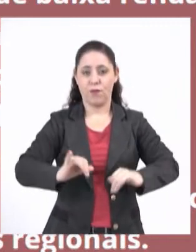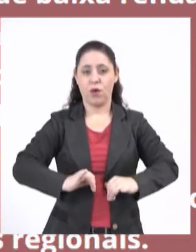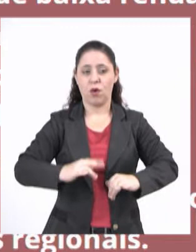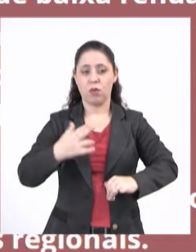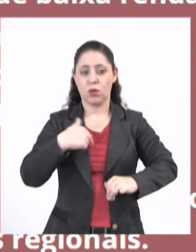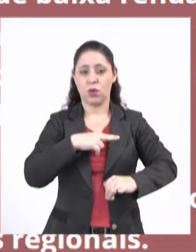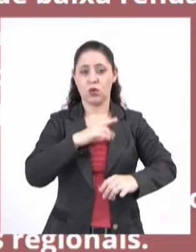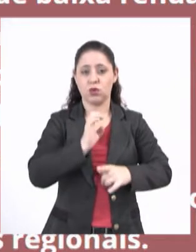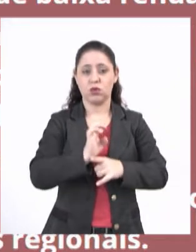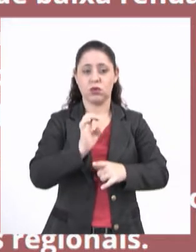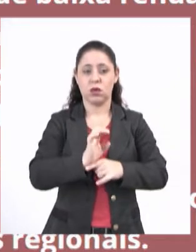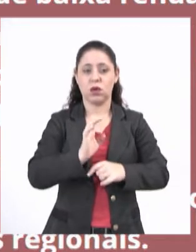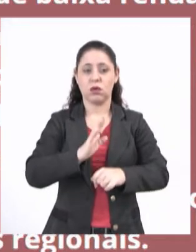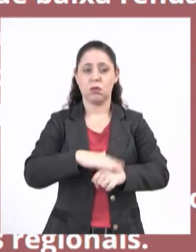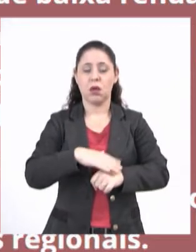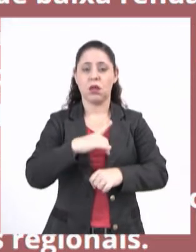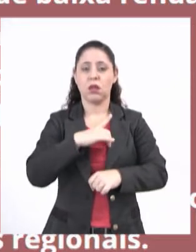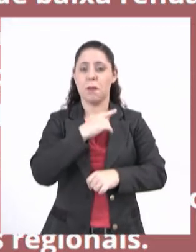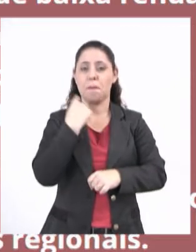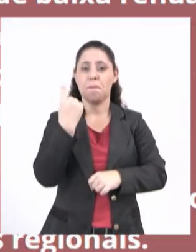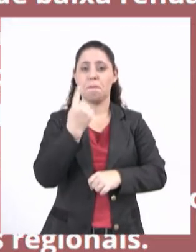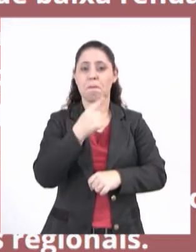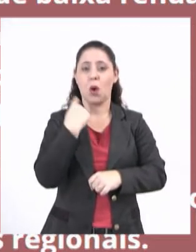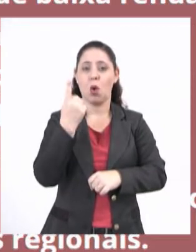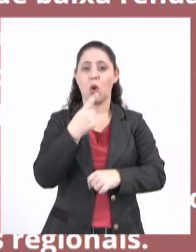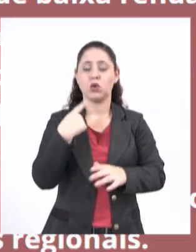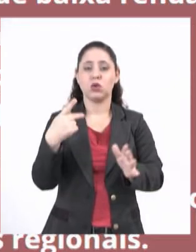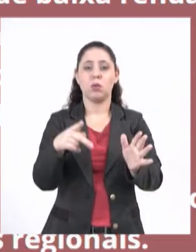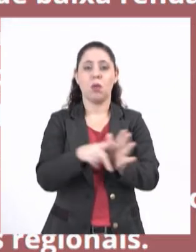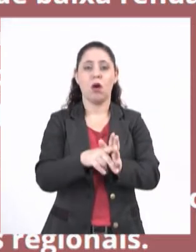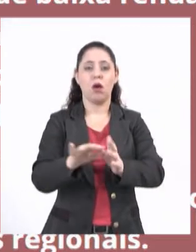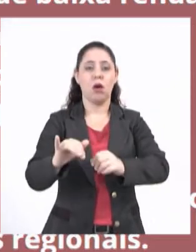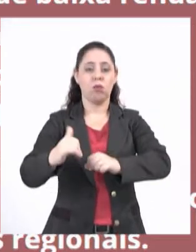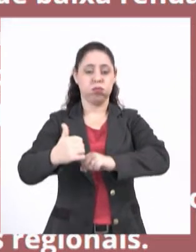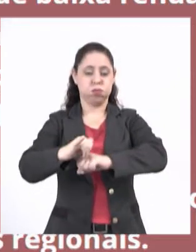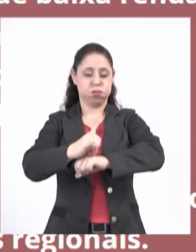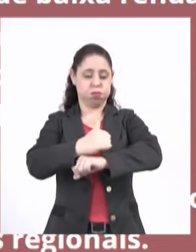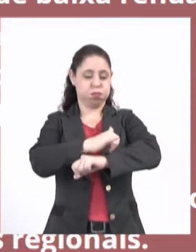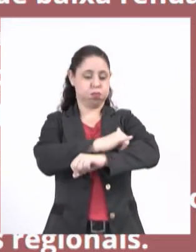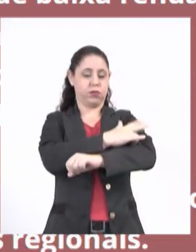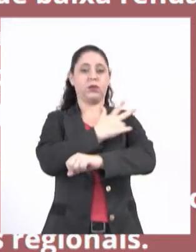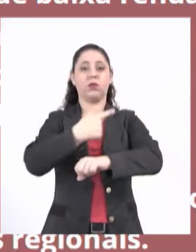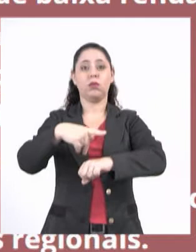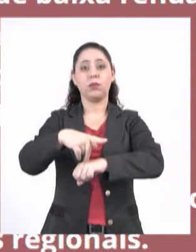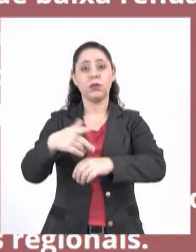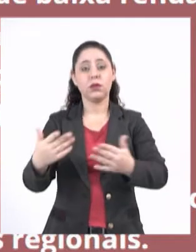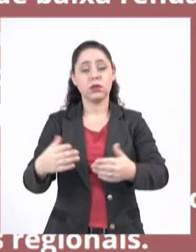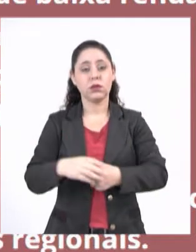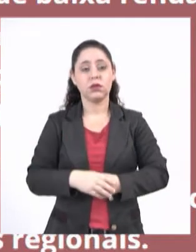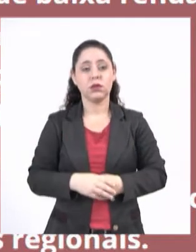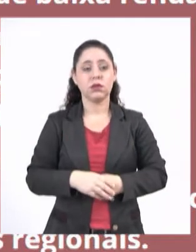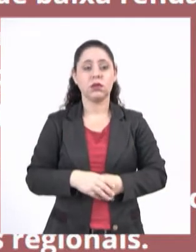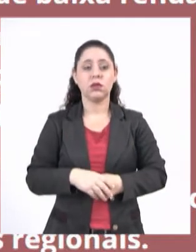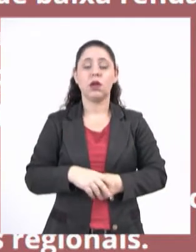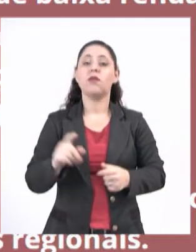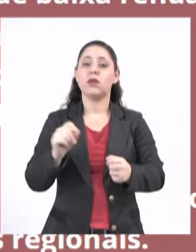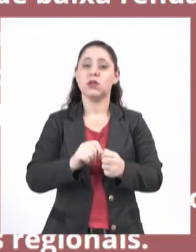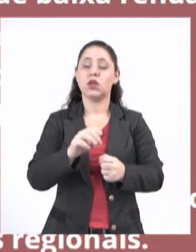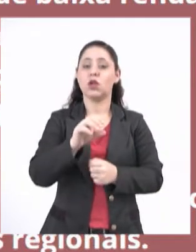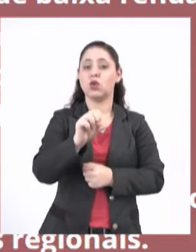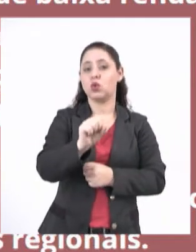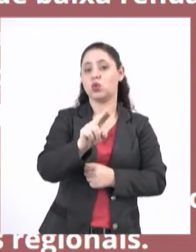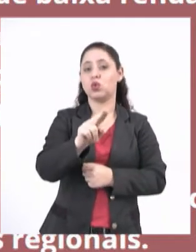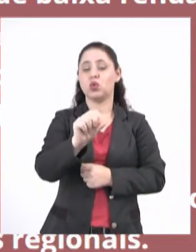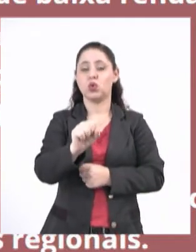o estado que mais tem mortes atribuídas ao excesso de peso, né, que está aí, onerando o SUS, com